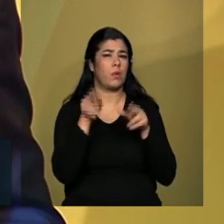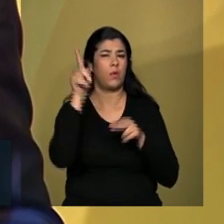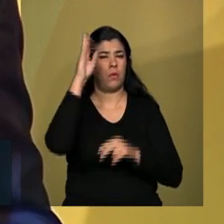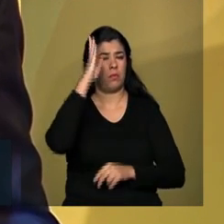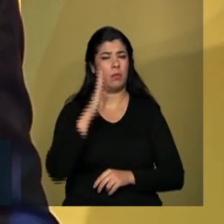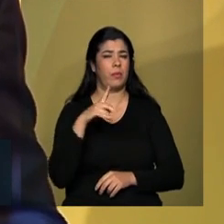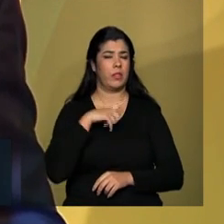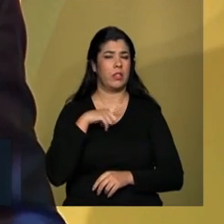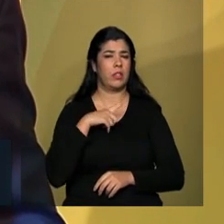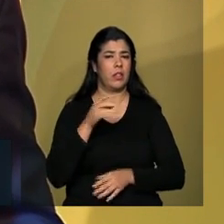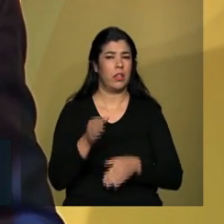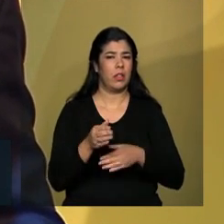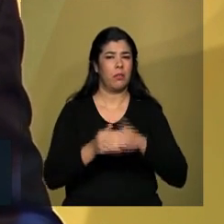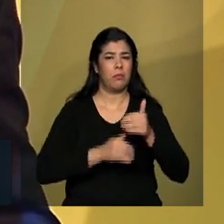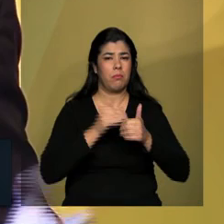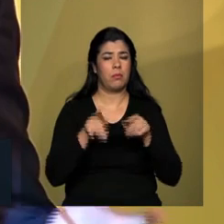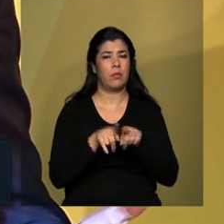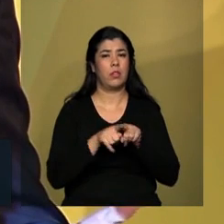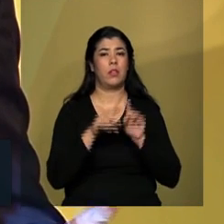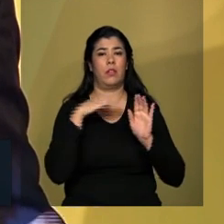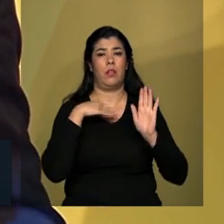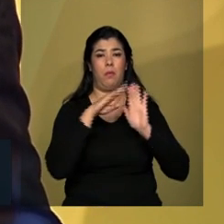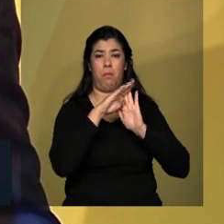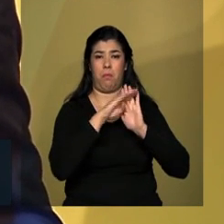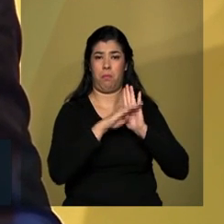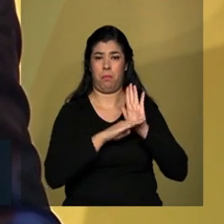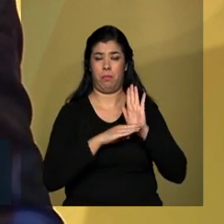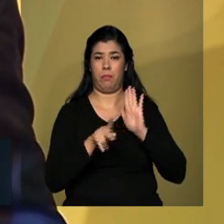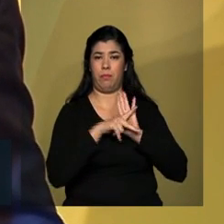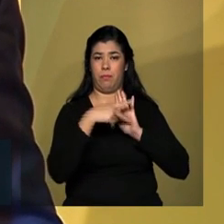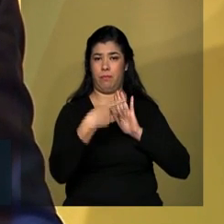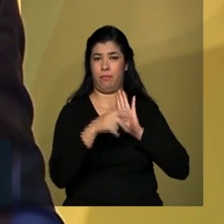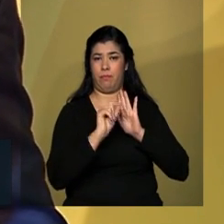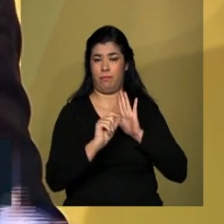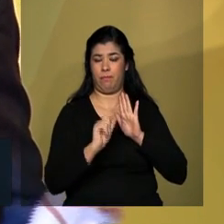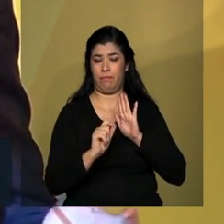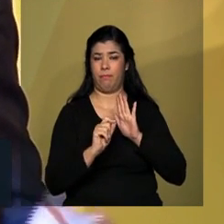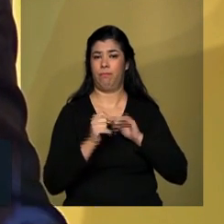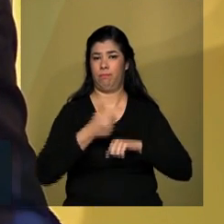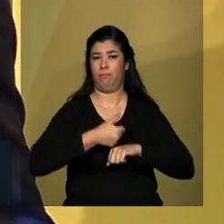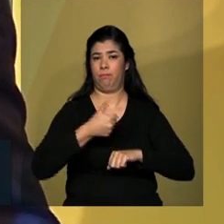oferecer. Estamos implantando programas viáveis e